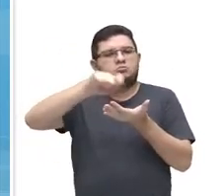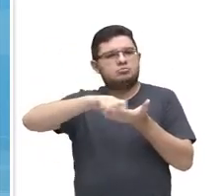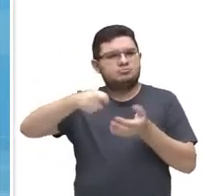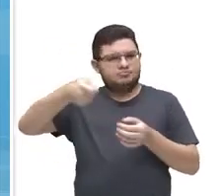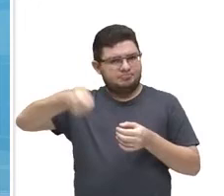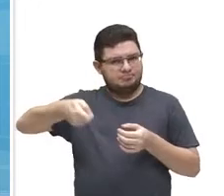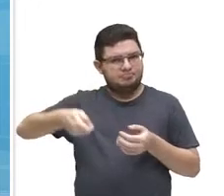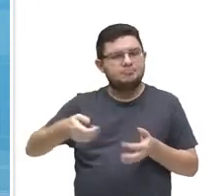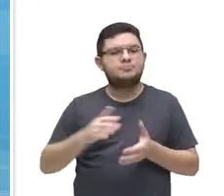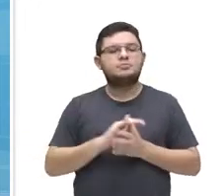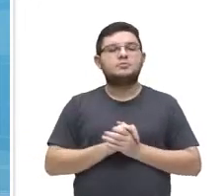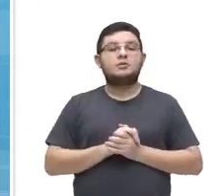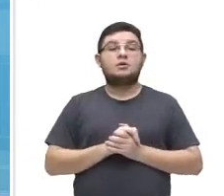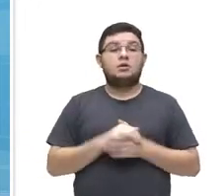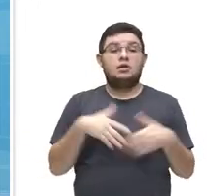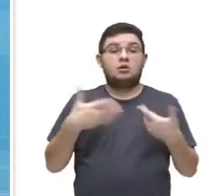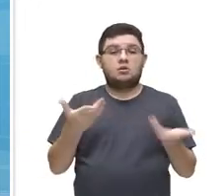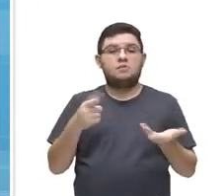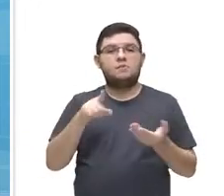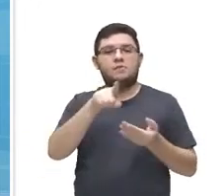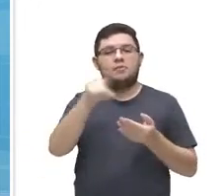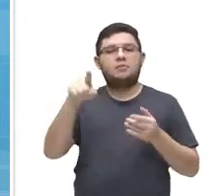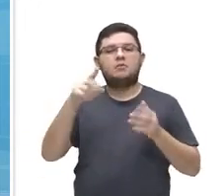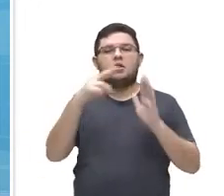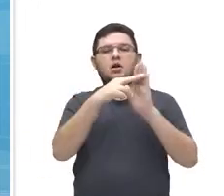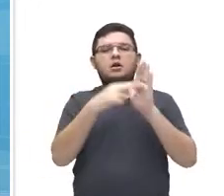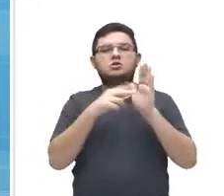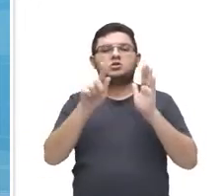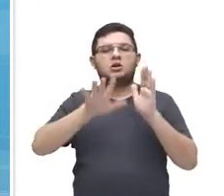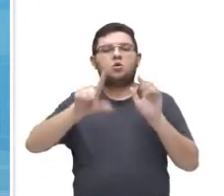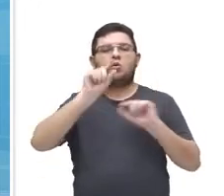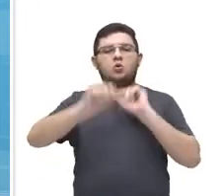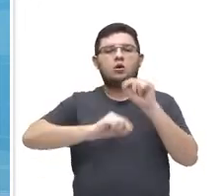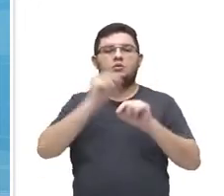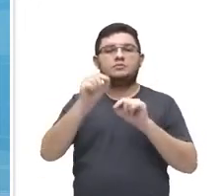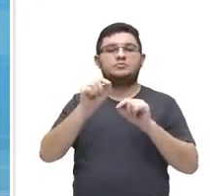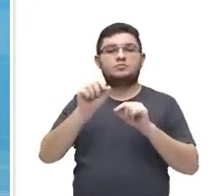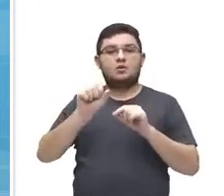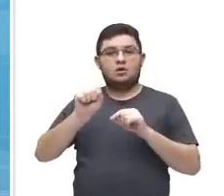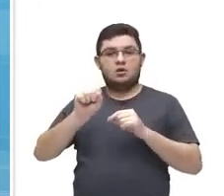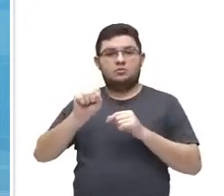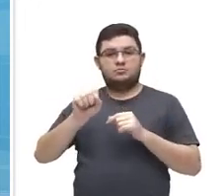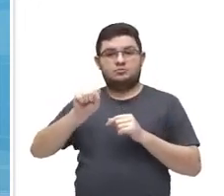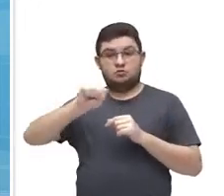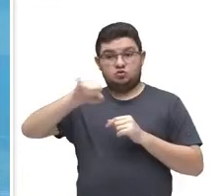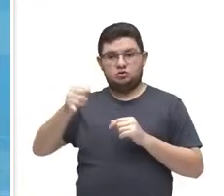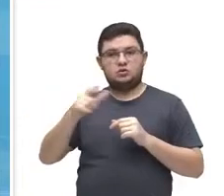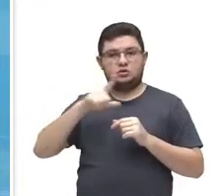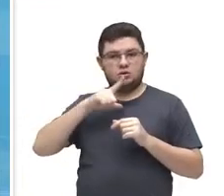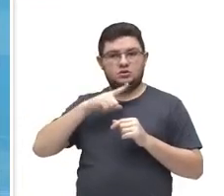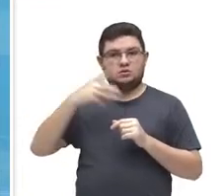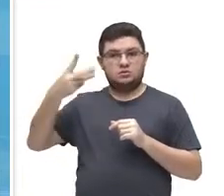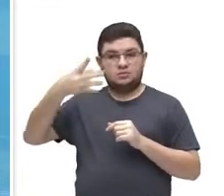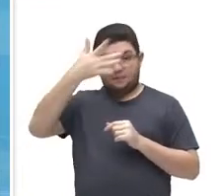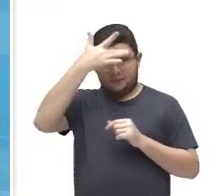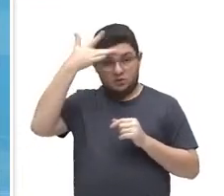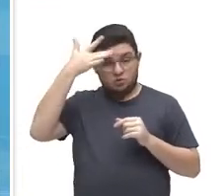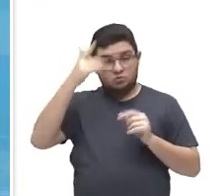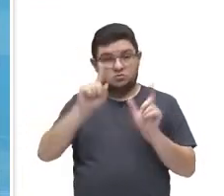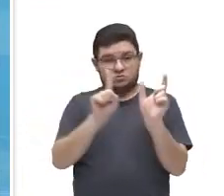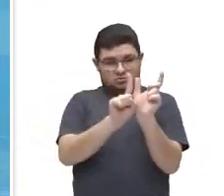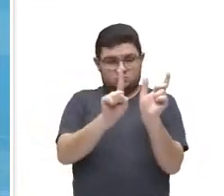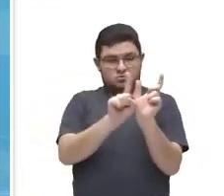regra geral, sujeito no singular, terceira pessoa do singular, o verbo vai ser acrescido de S. Se esse verbo tiver